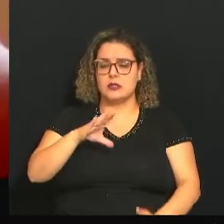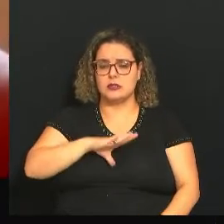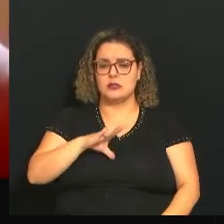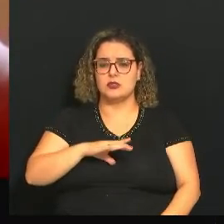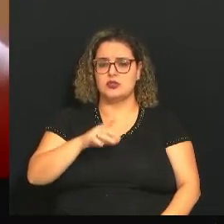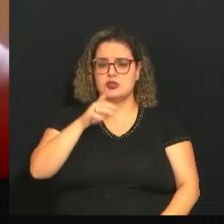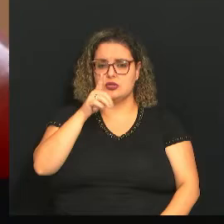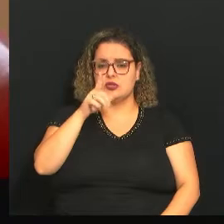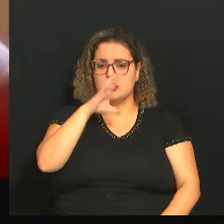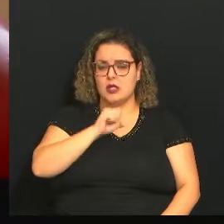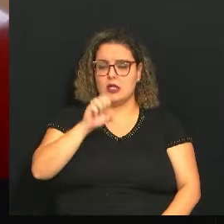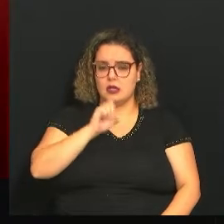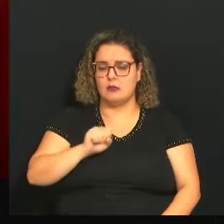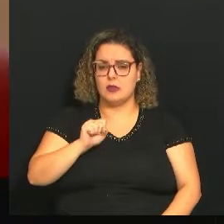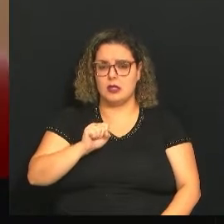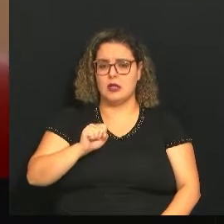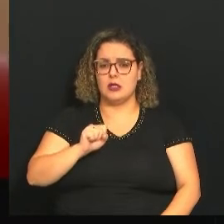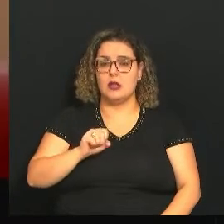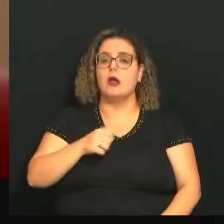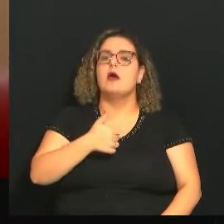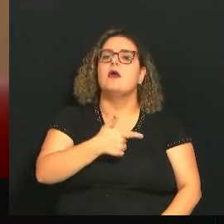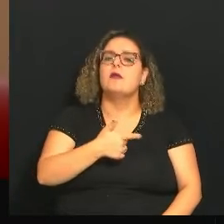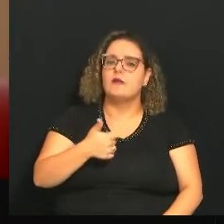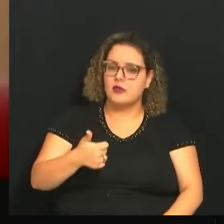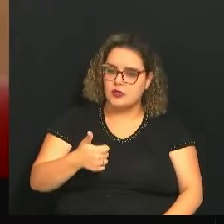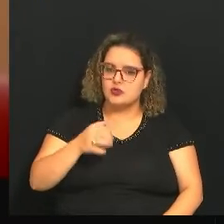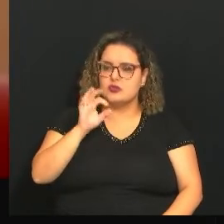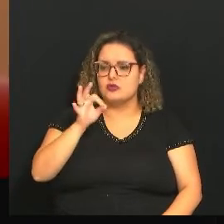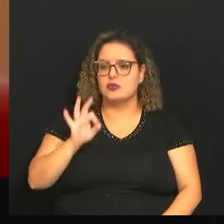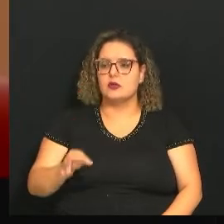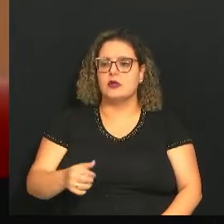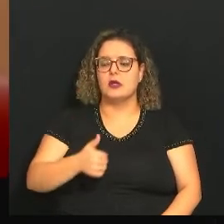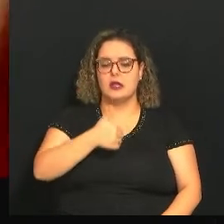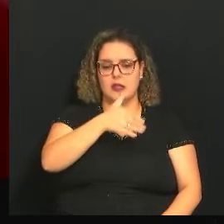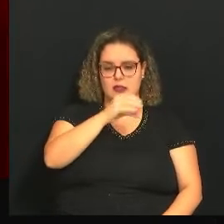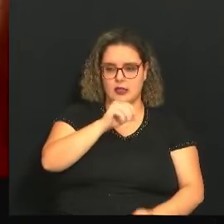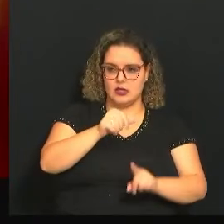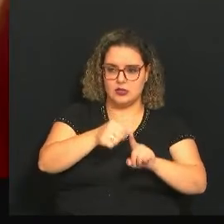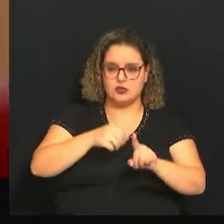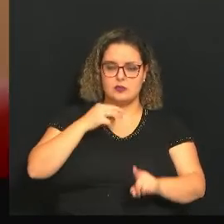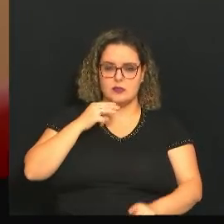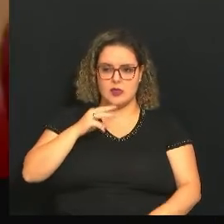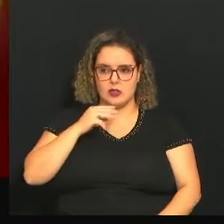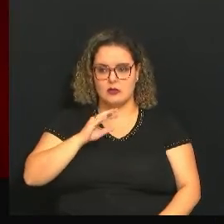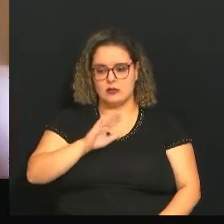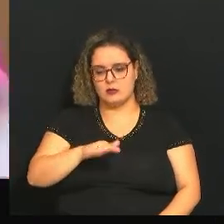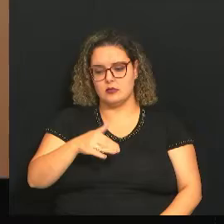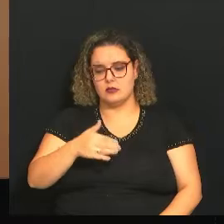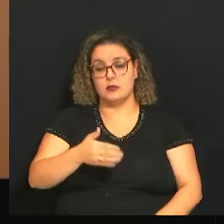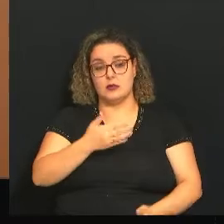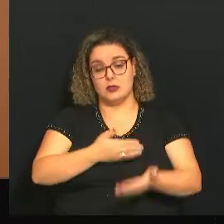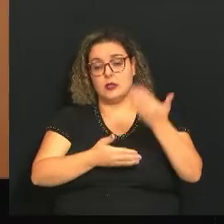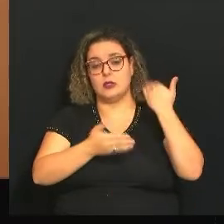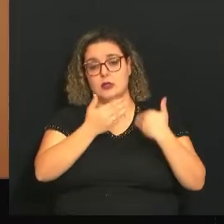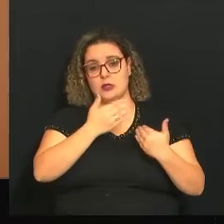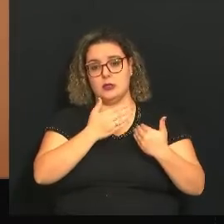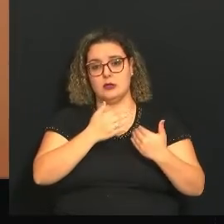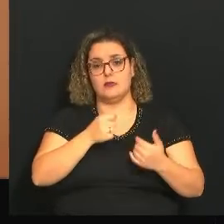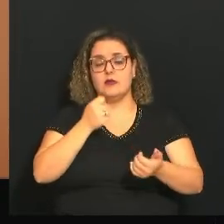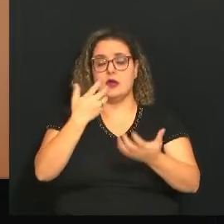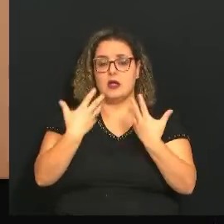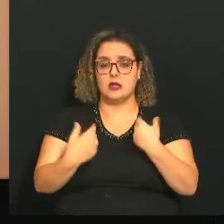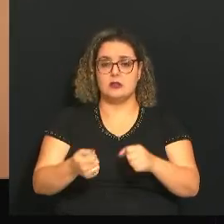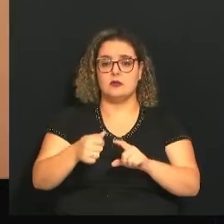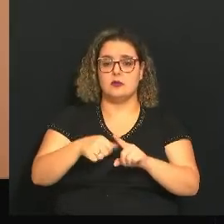coletivo, 21% também, 10 em março, mais 10 sobre os 10 anteriores em maio, 21%